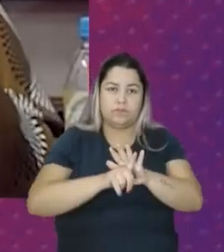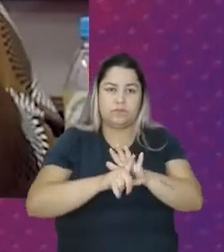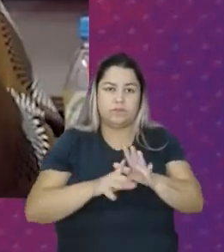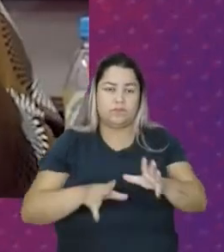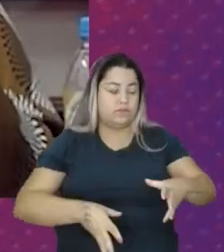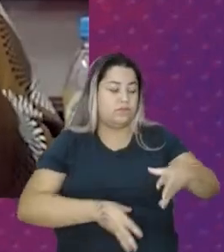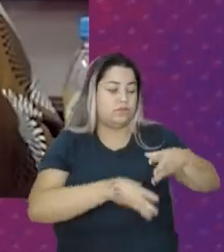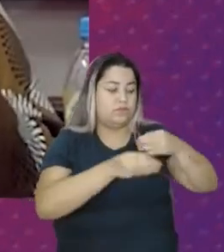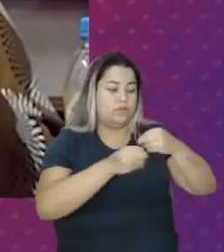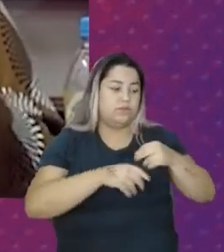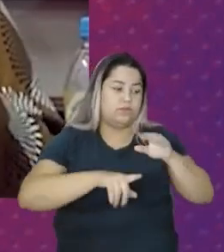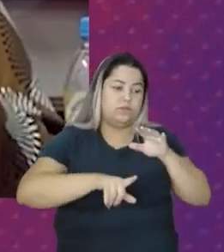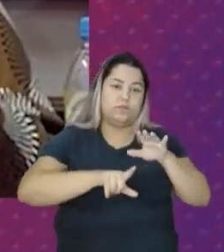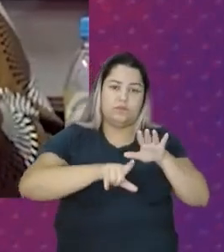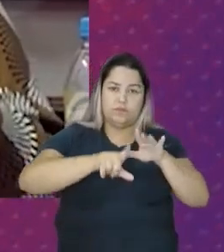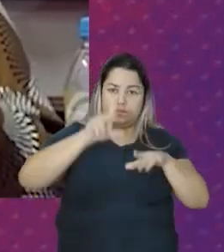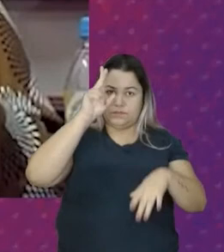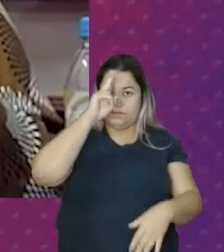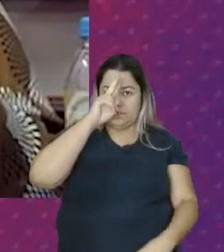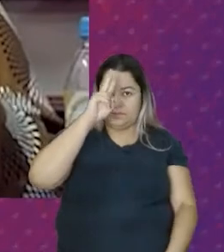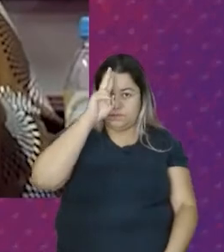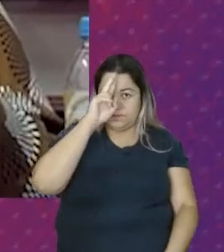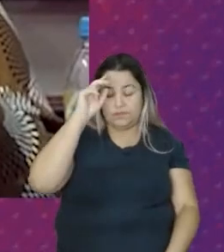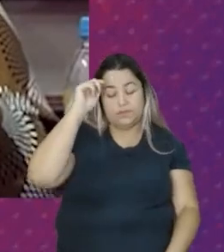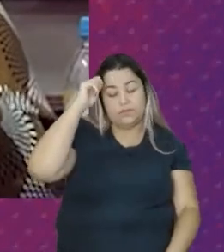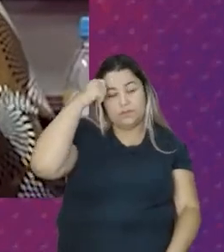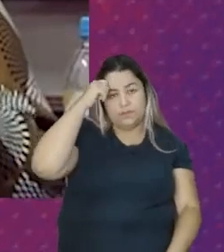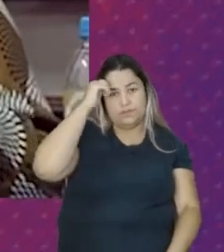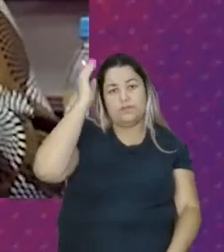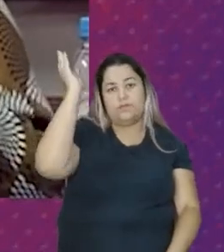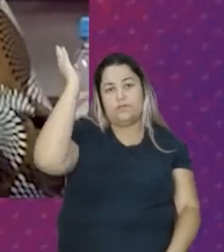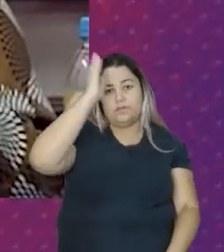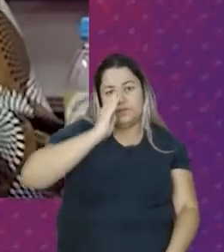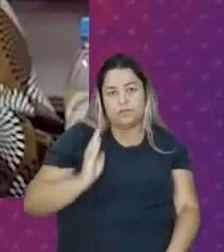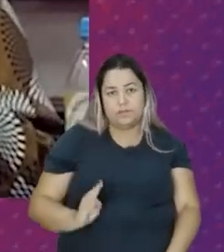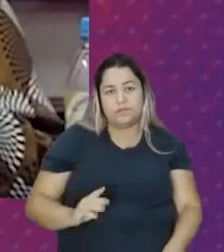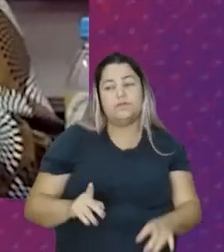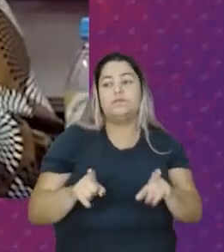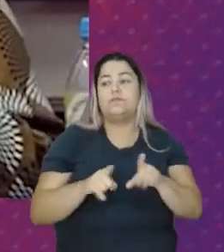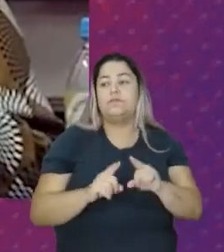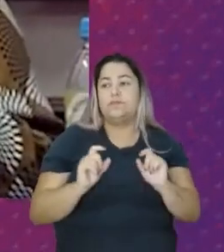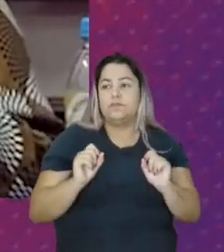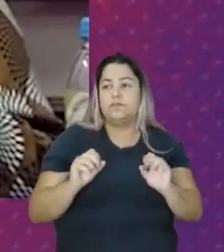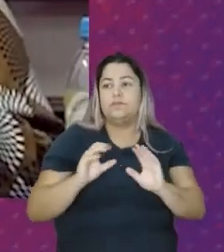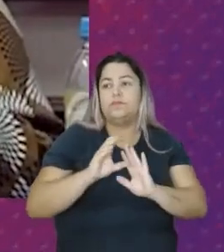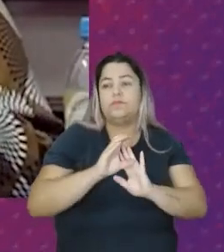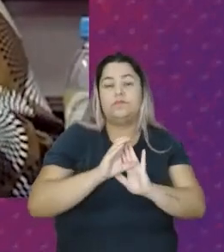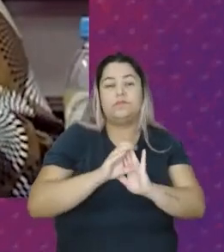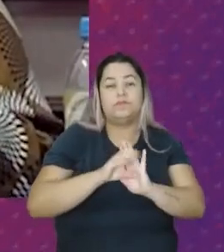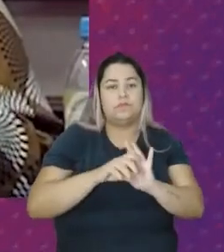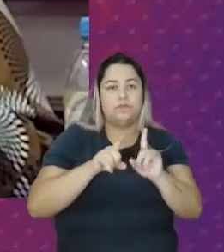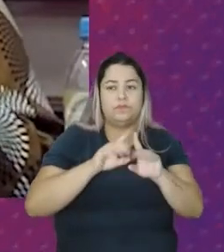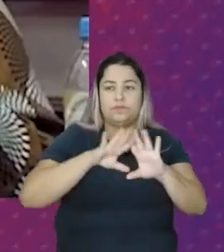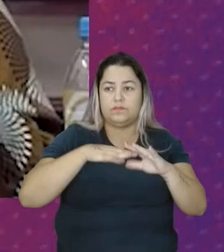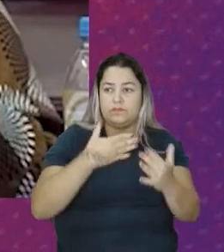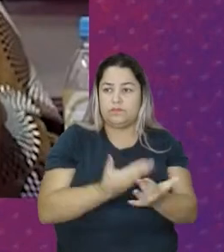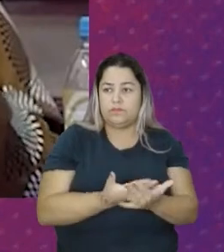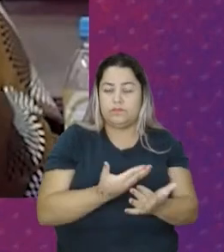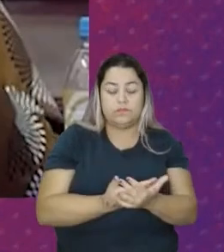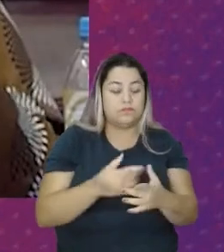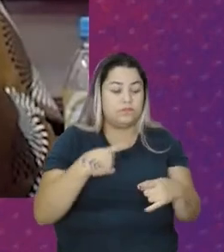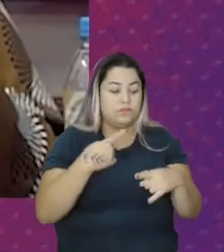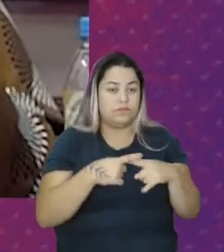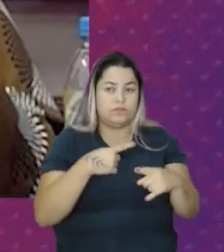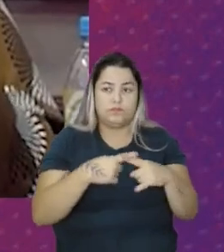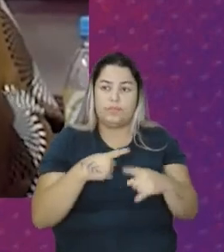inserir história e cultura dos africanos e dos afro-brasileiros nos currículos escolares? Porque nós